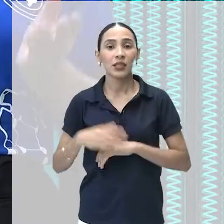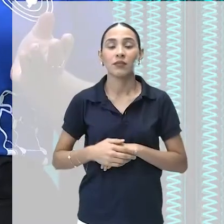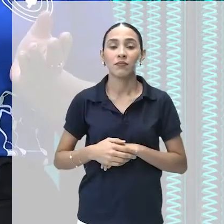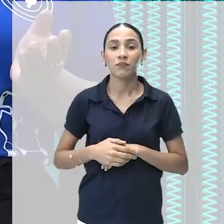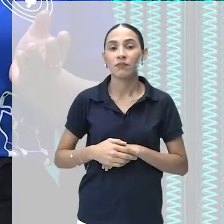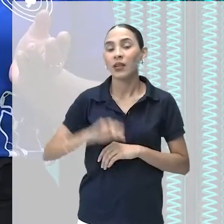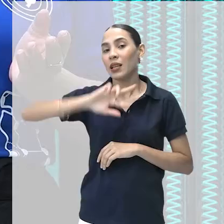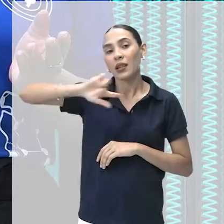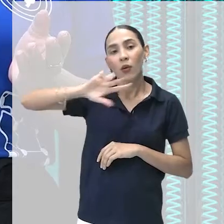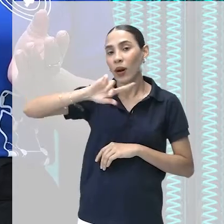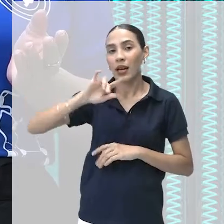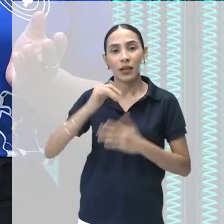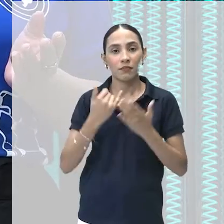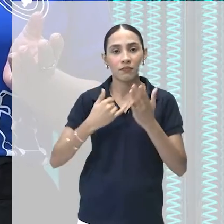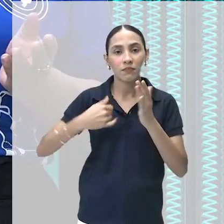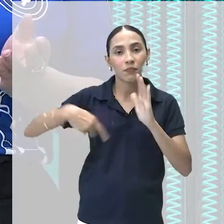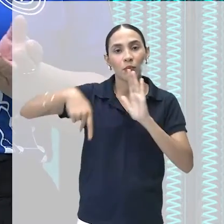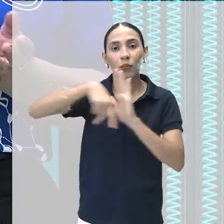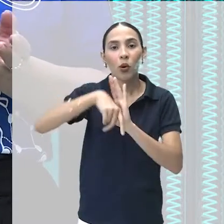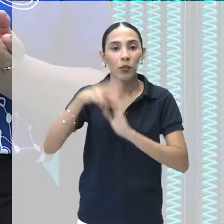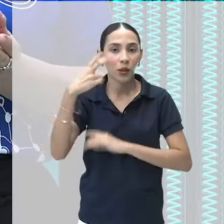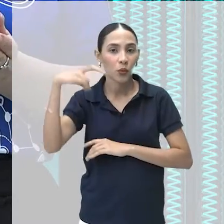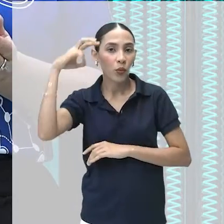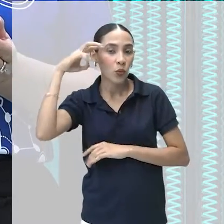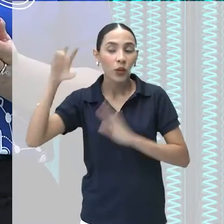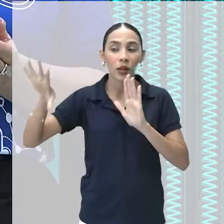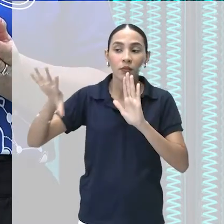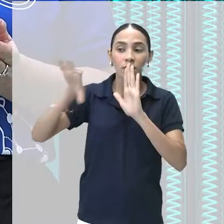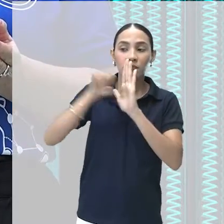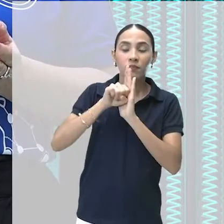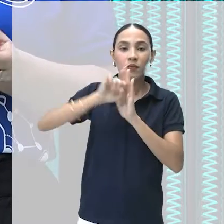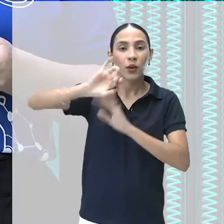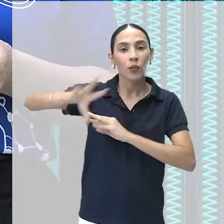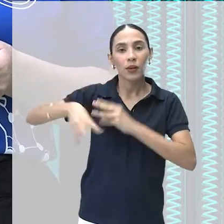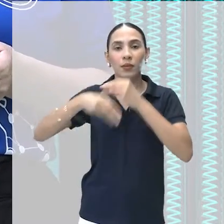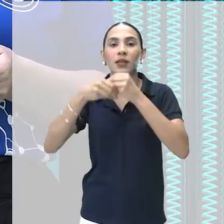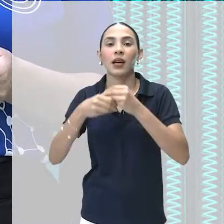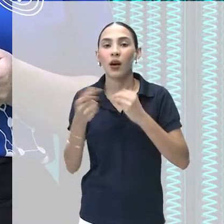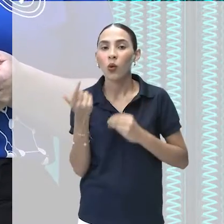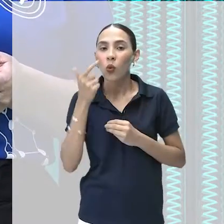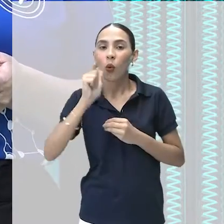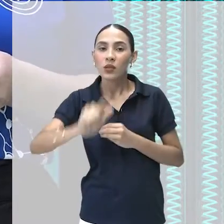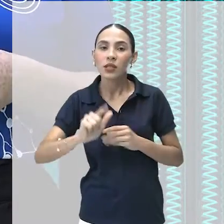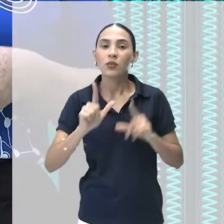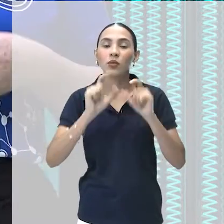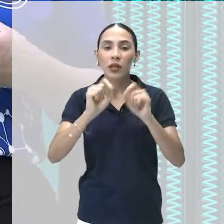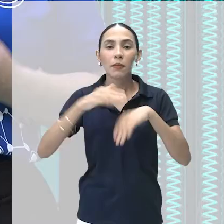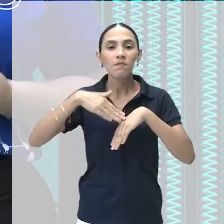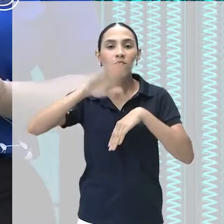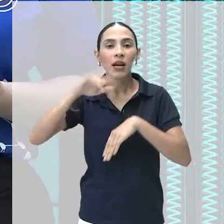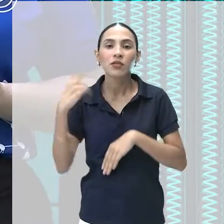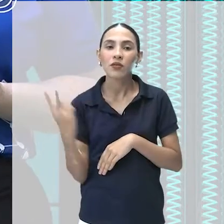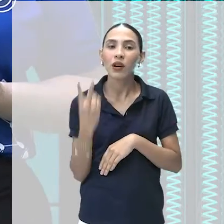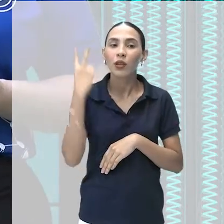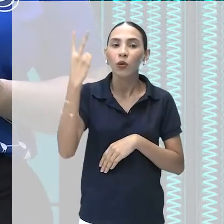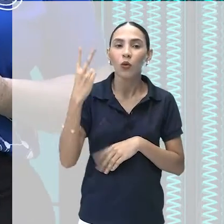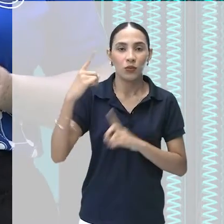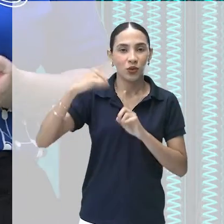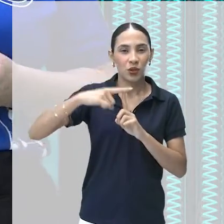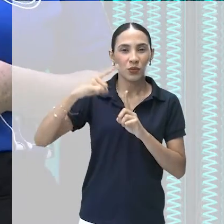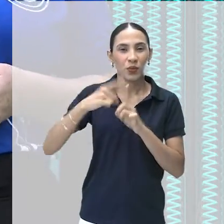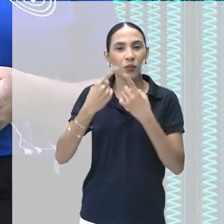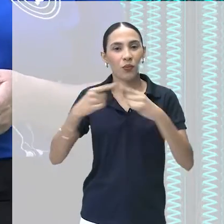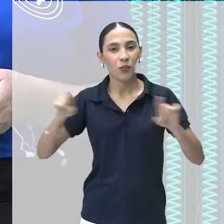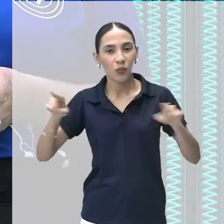que não fazem parte daquela cultura, mas eles vão agregar para dar voz àquele estilo de música.